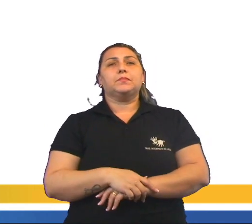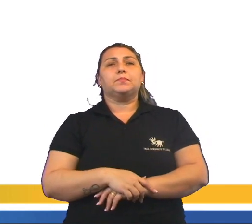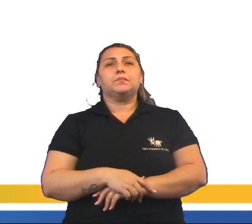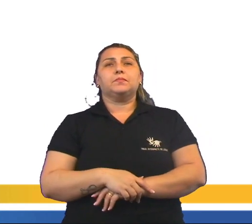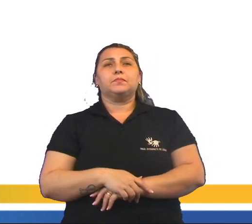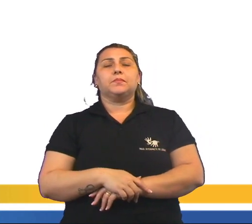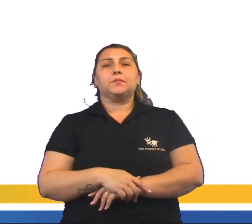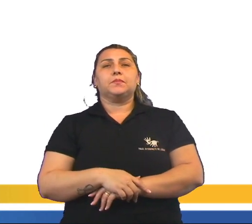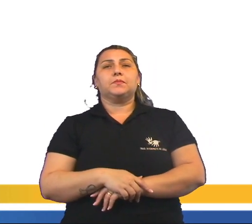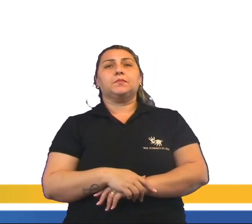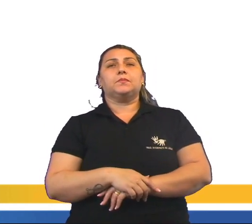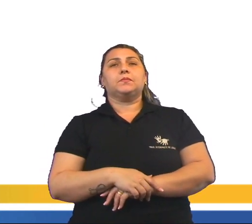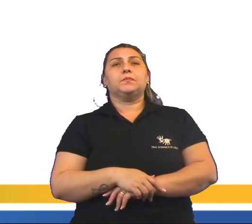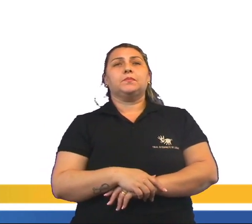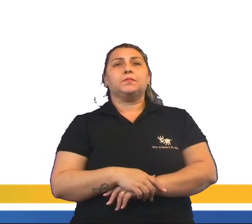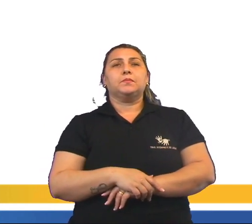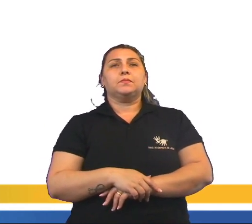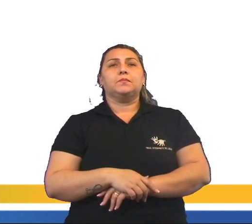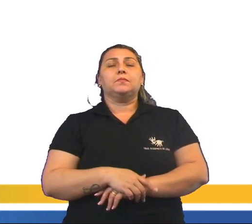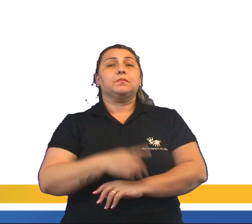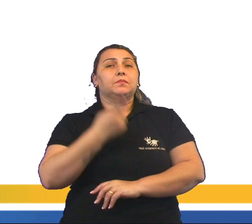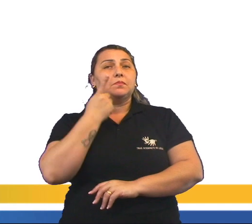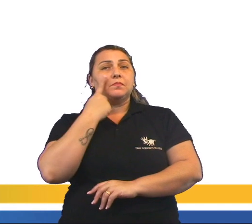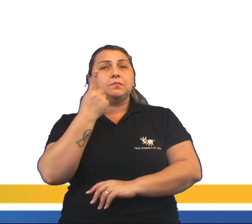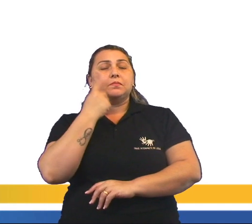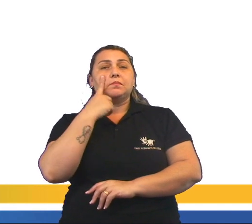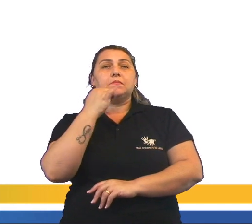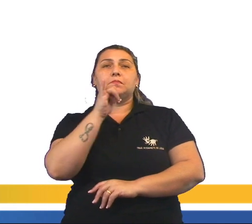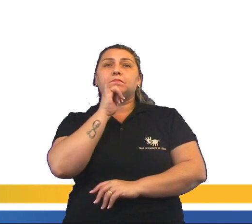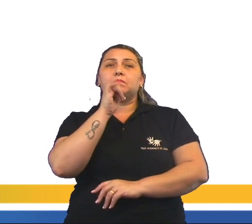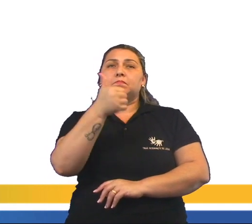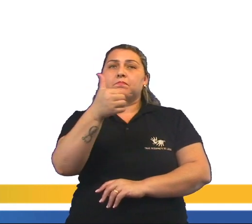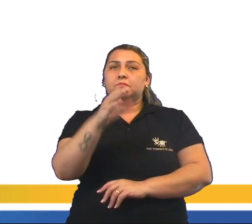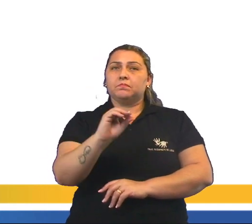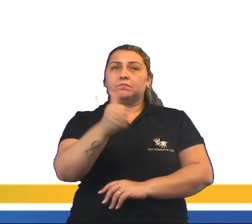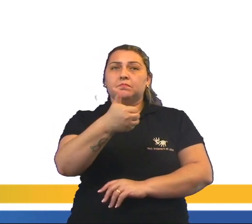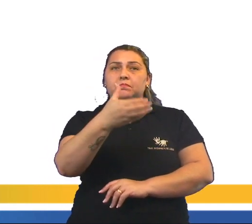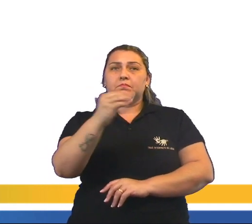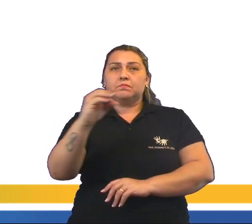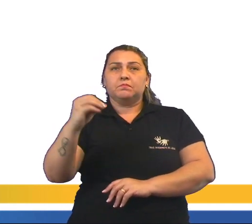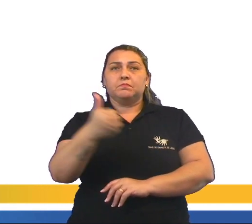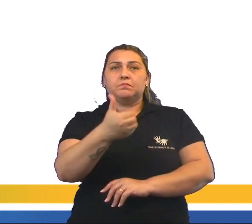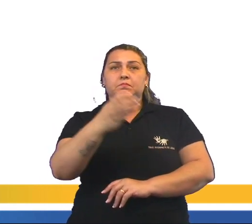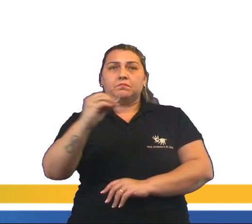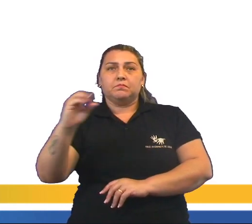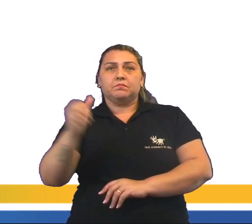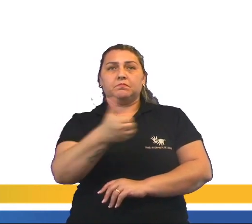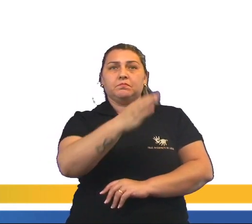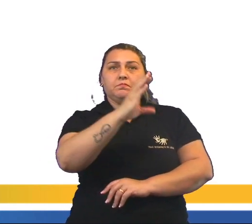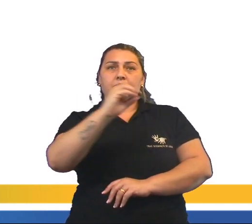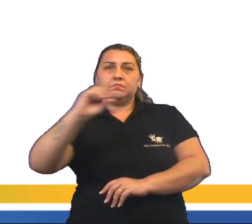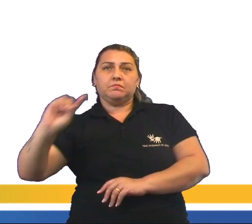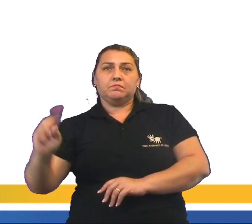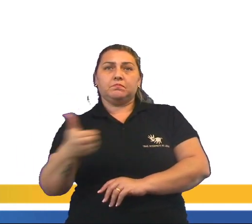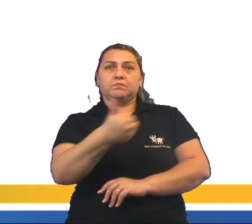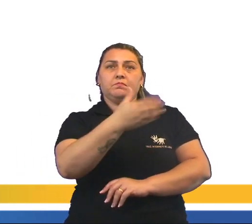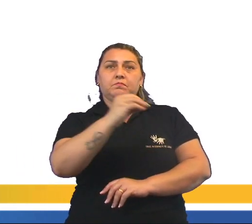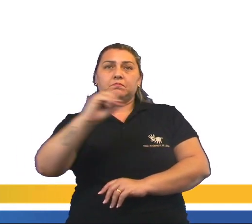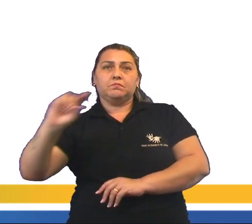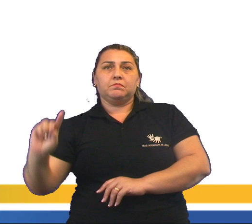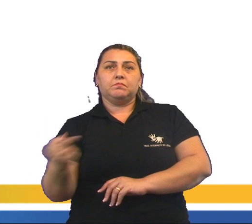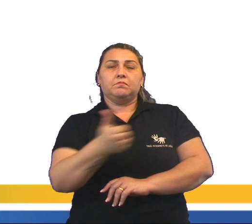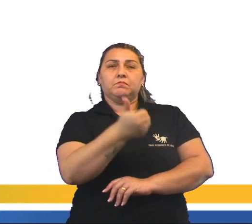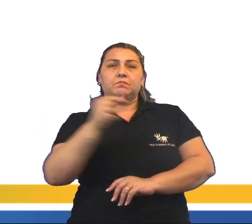dizer ele não tem fim bom então vejamos alguns exemplos 10 100 1000 10